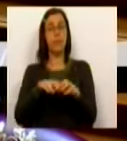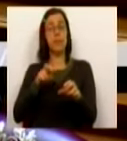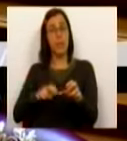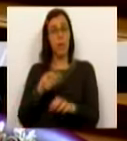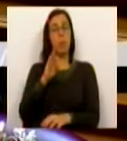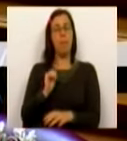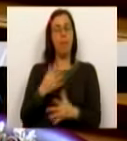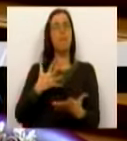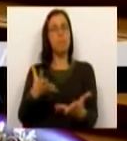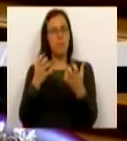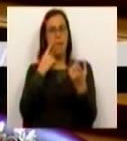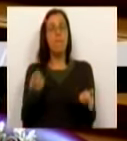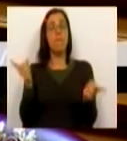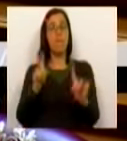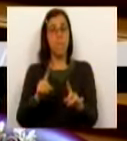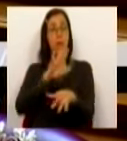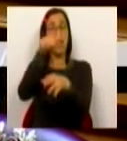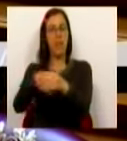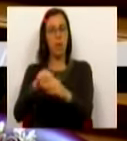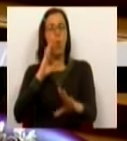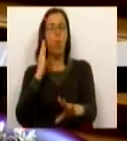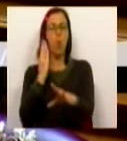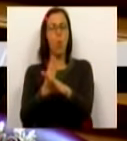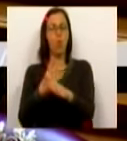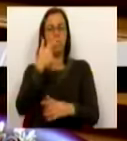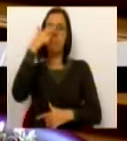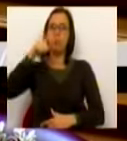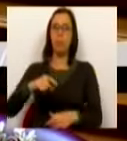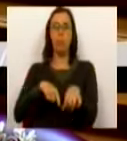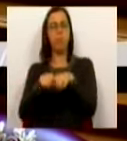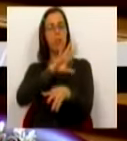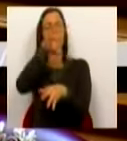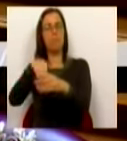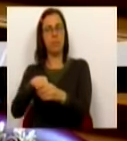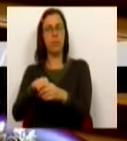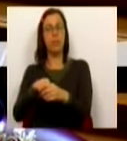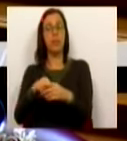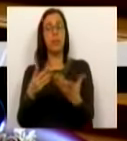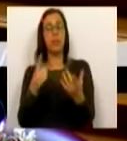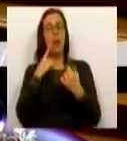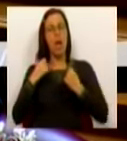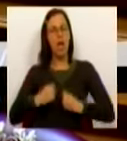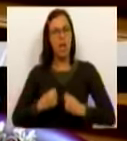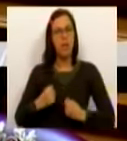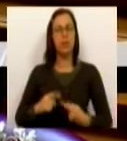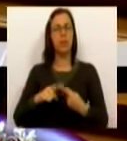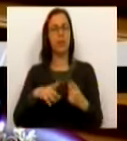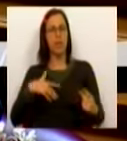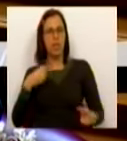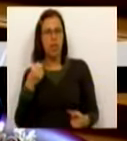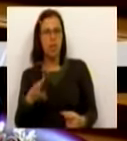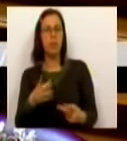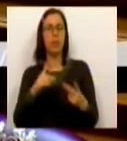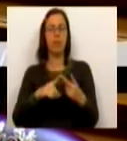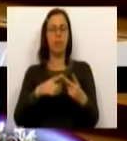PS, quis fazer do regresso ao seu partido o seu último ato cívico e político. A persistência, a